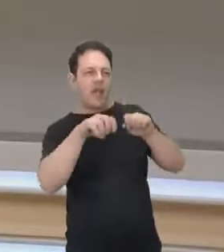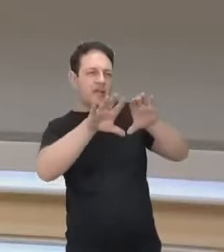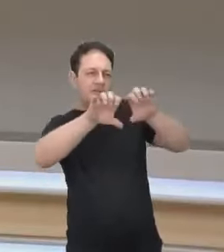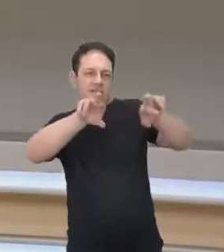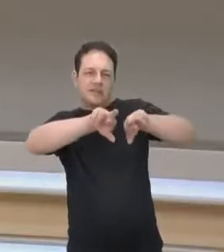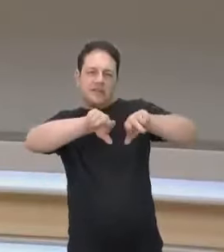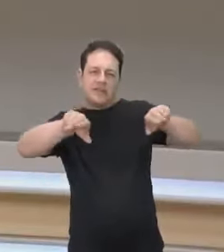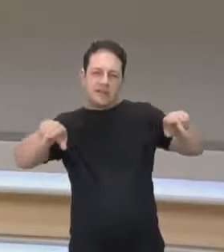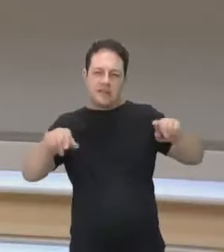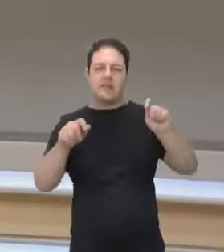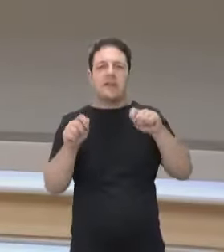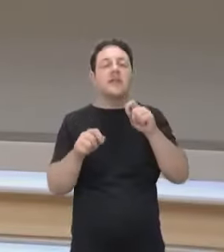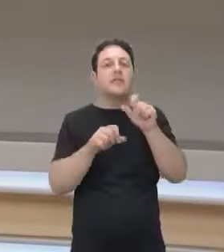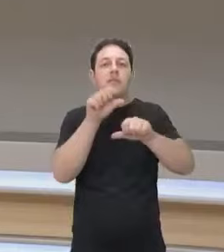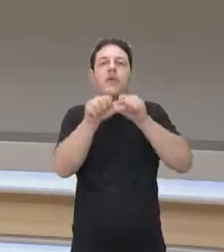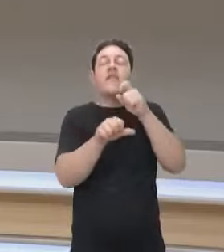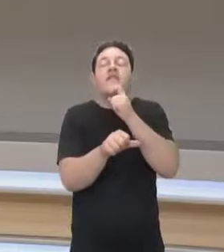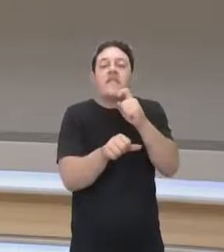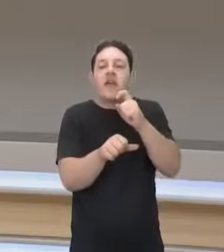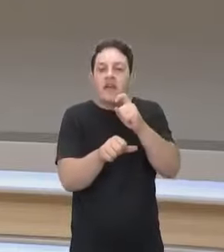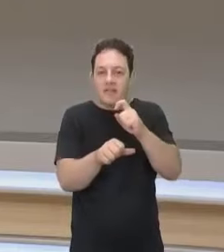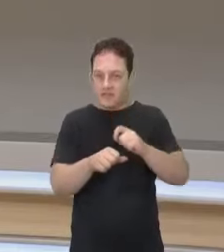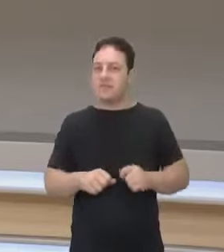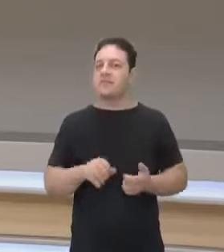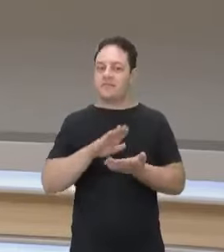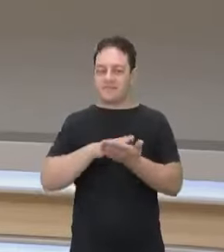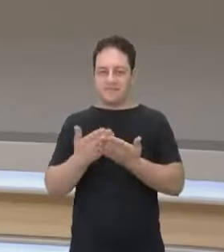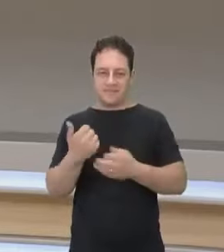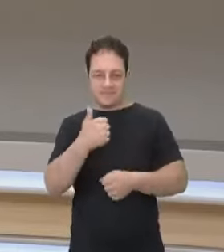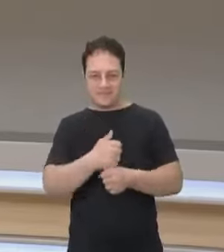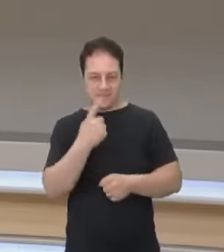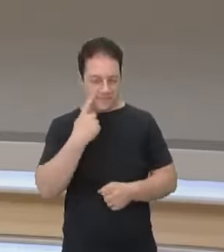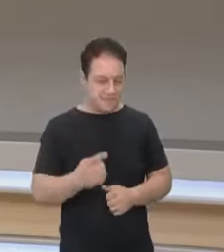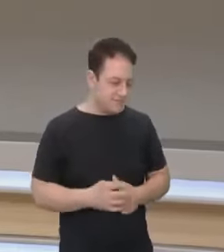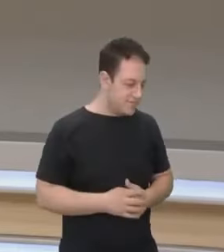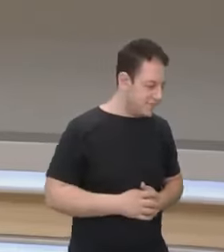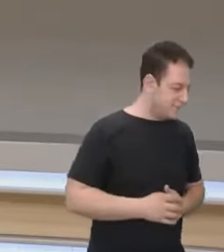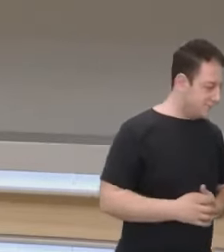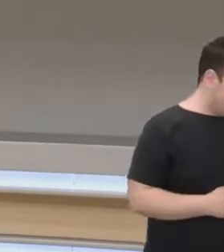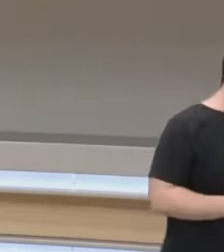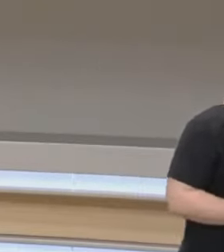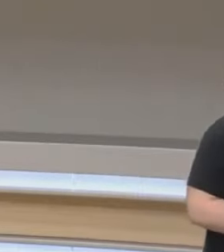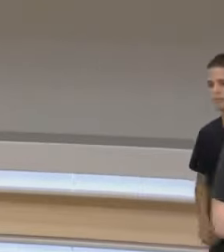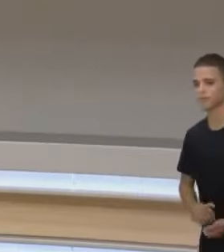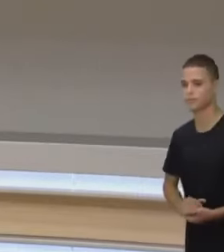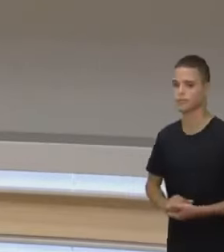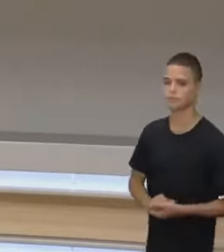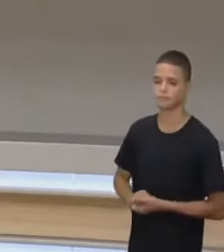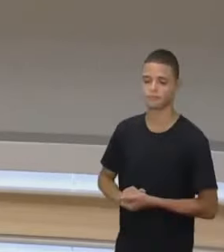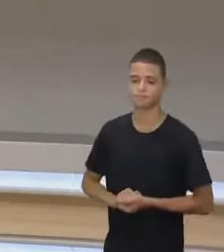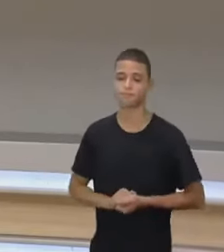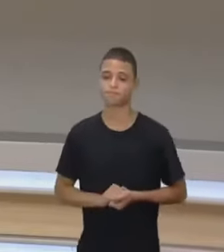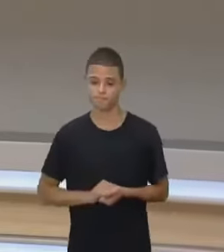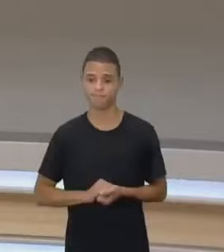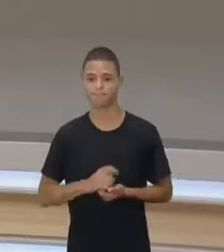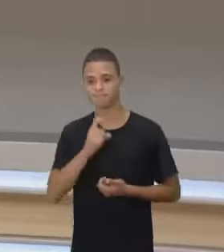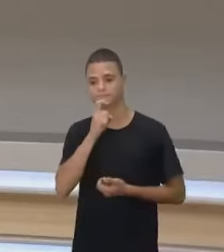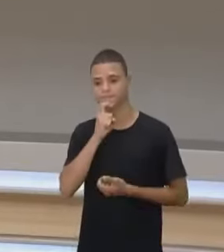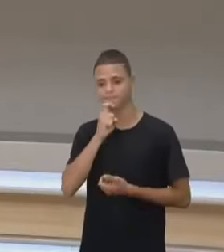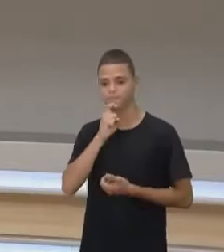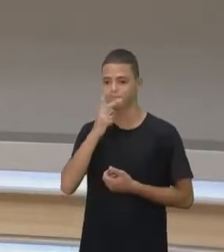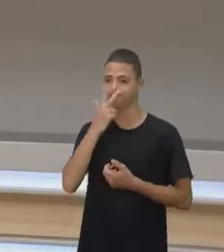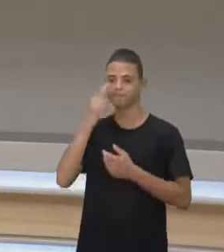nuvens, CBs, que ficam esverdeados, né? De tanta água que tem, e o esverdeado normalmente é aquele que vai causar